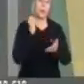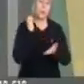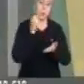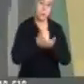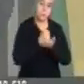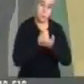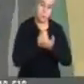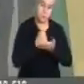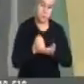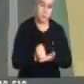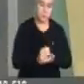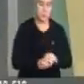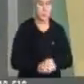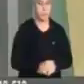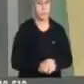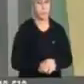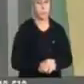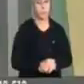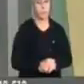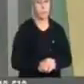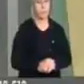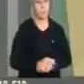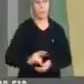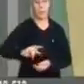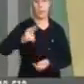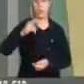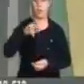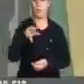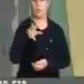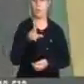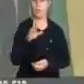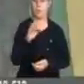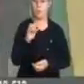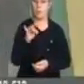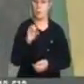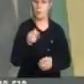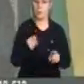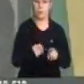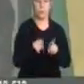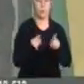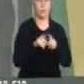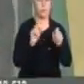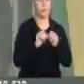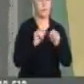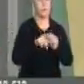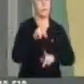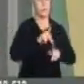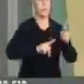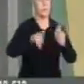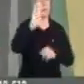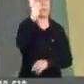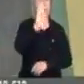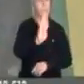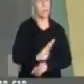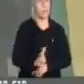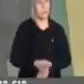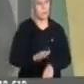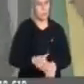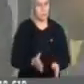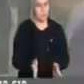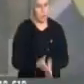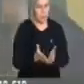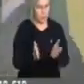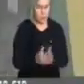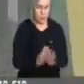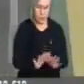traziam nova carga tributária, aumento de juros e, acima de tudo, fazia com que o povo brasileiro, os mais carentes, os